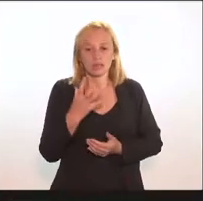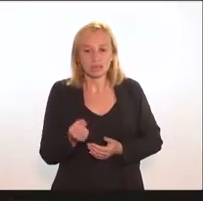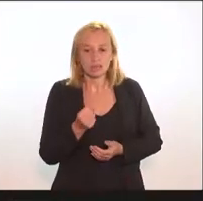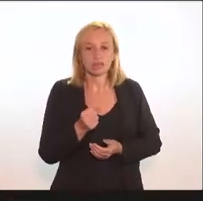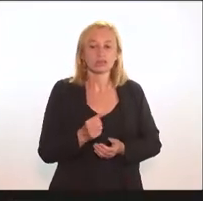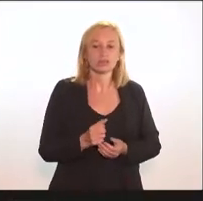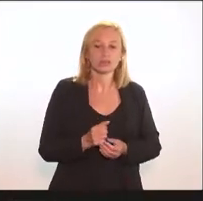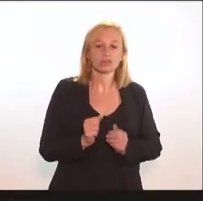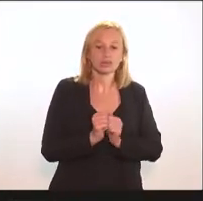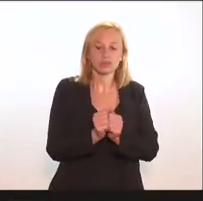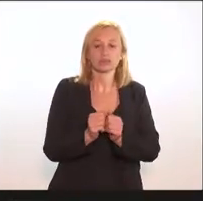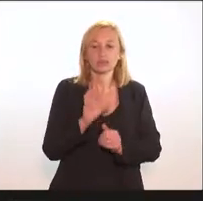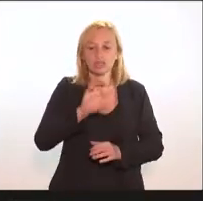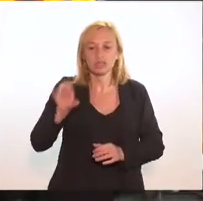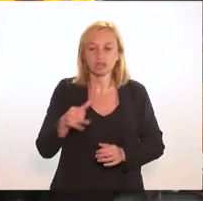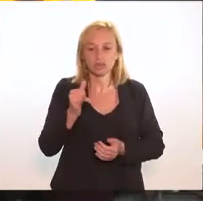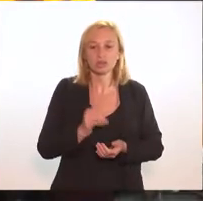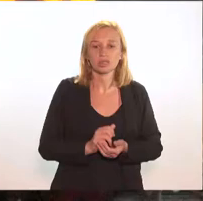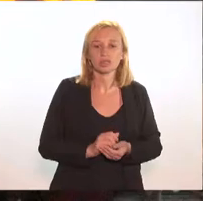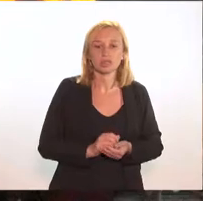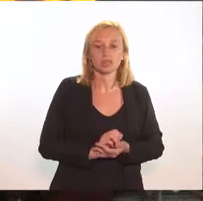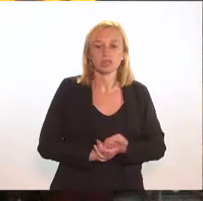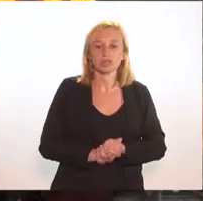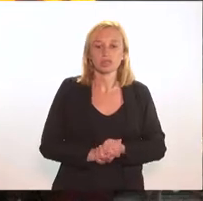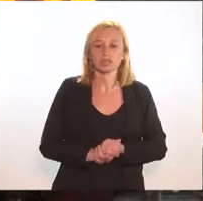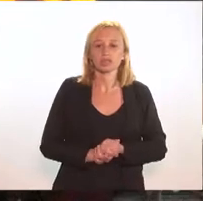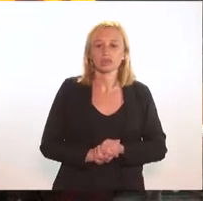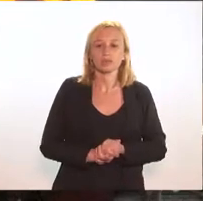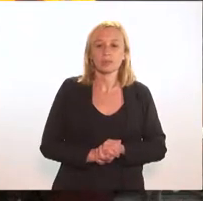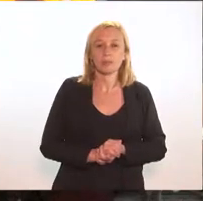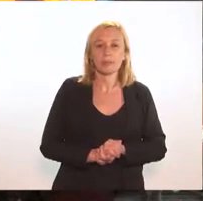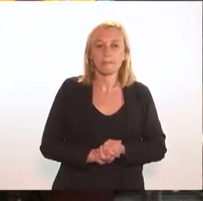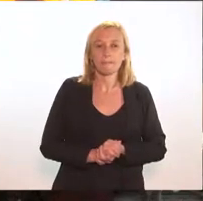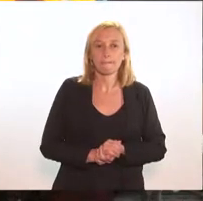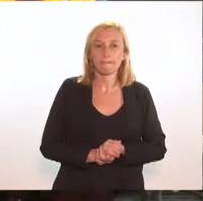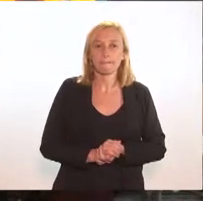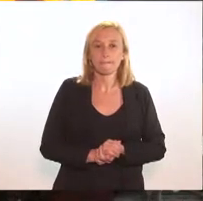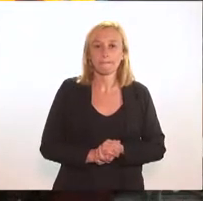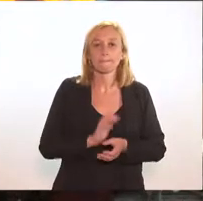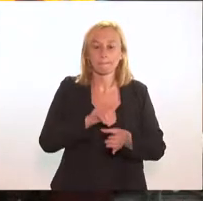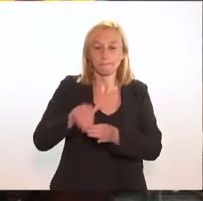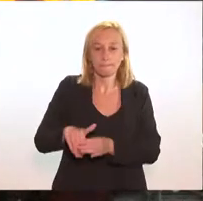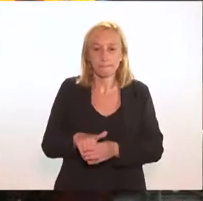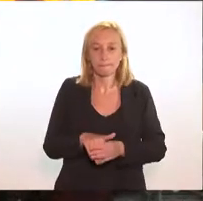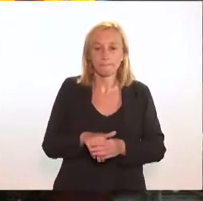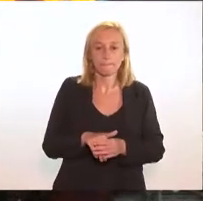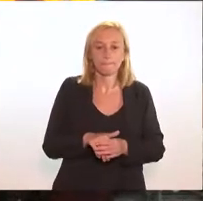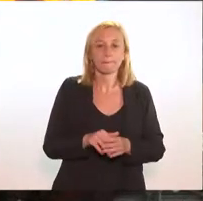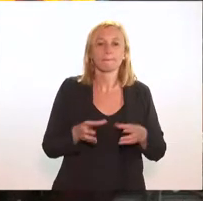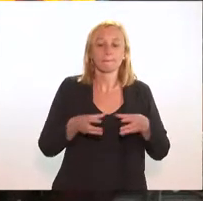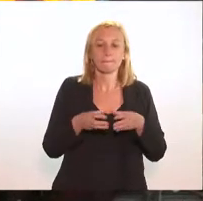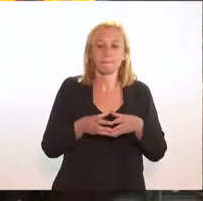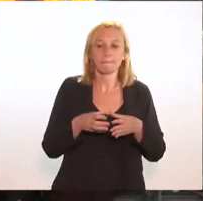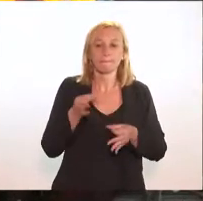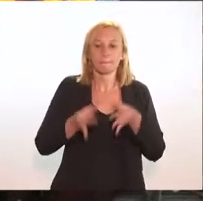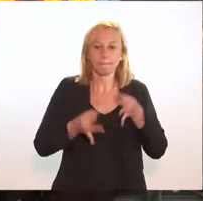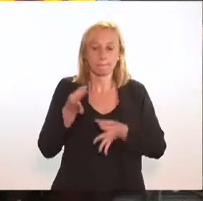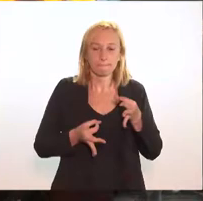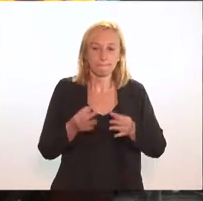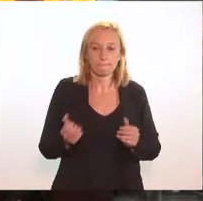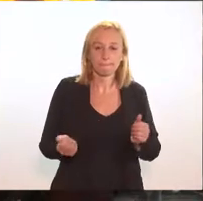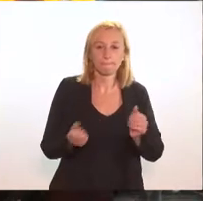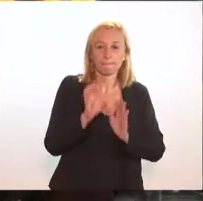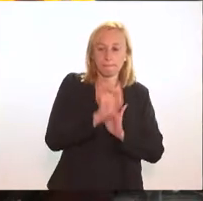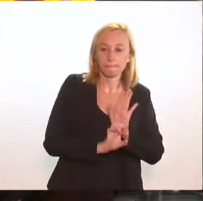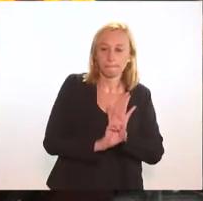Favorável com a CCJ. Os pareceres emitidos em votação, parecer da Comissão de Constituição e Justiça, favorável à emenda número